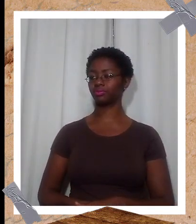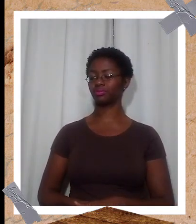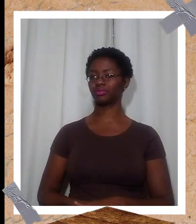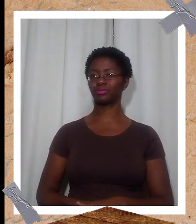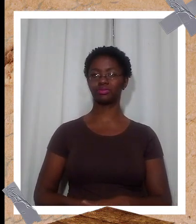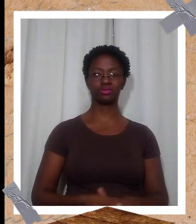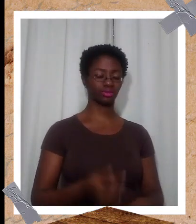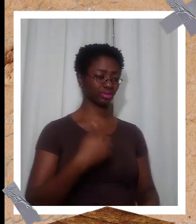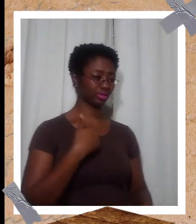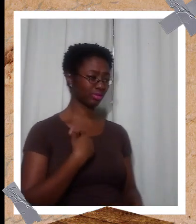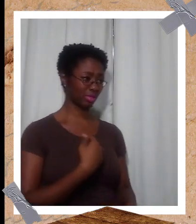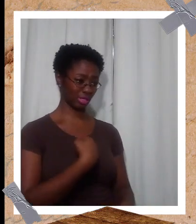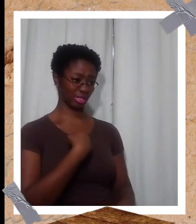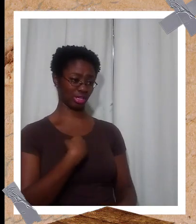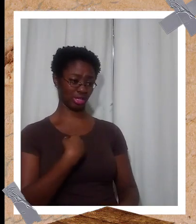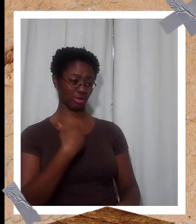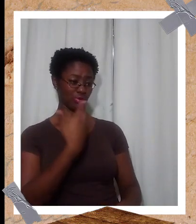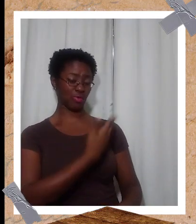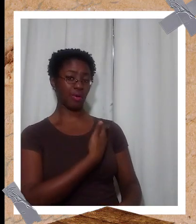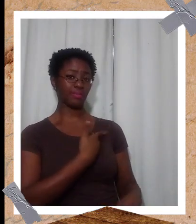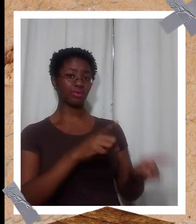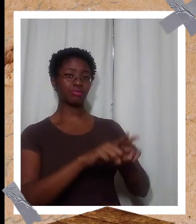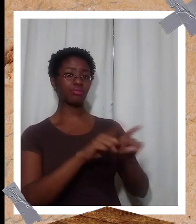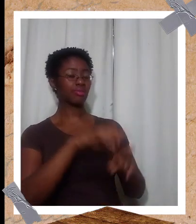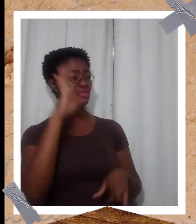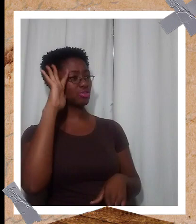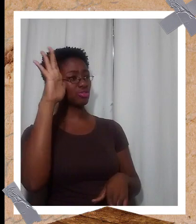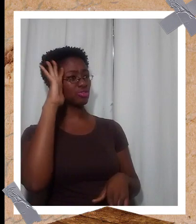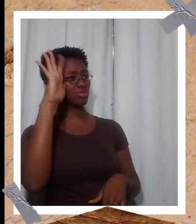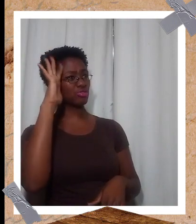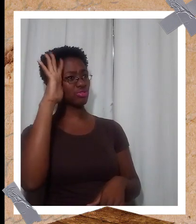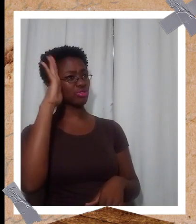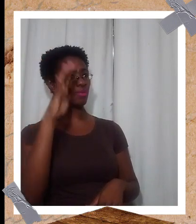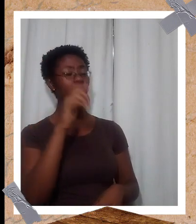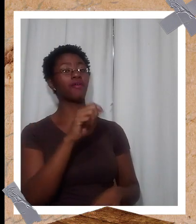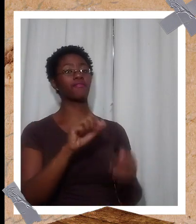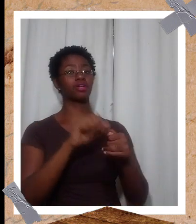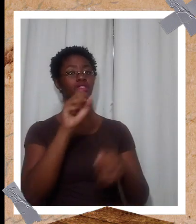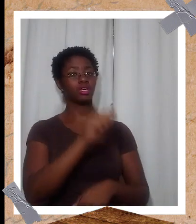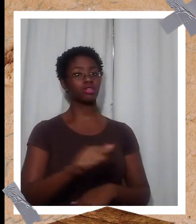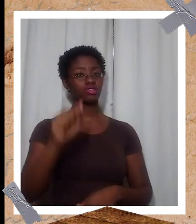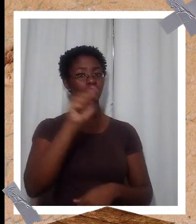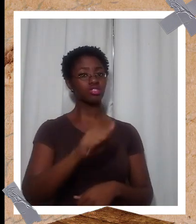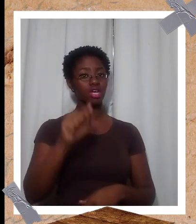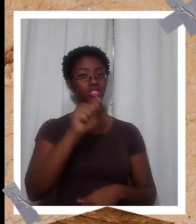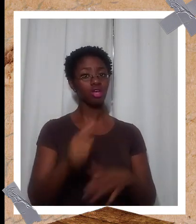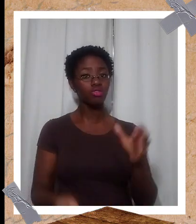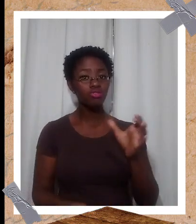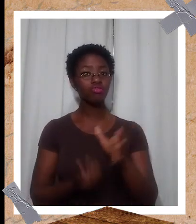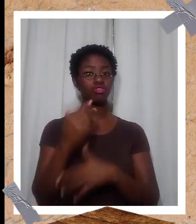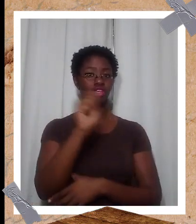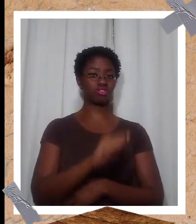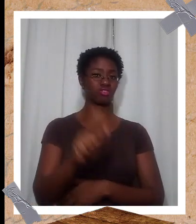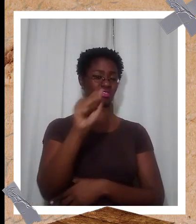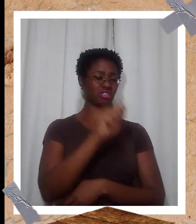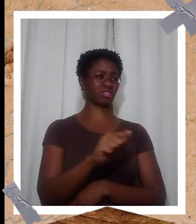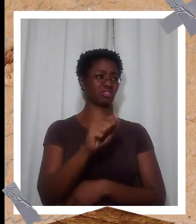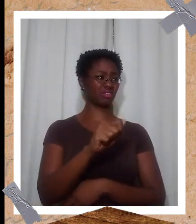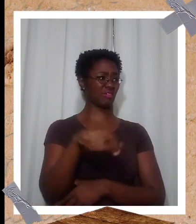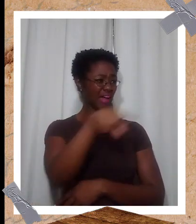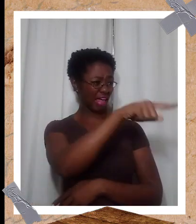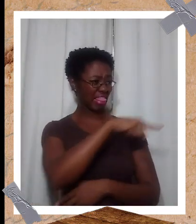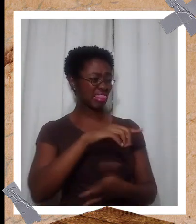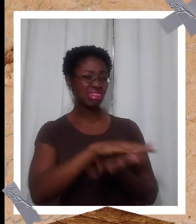Porque um dia eu e um amigo meu sonhamos fundar uma associação. Fundou uma associação, não sonhava nem nada, velho.